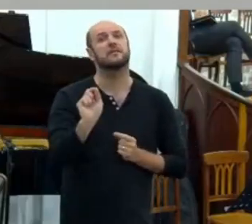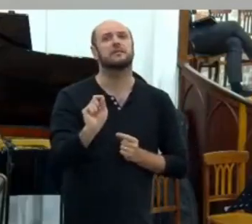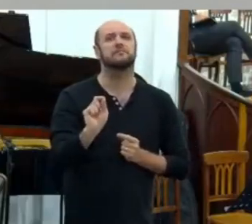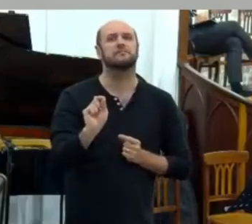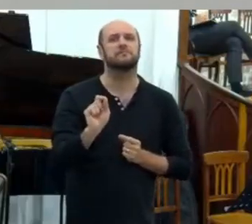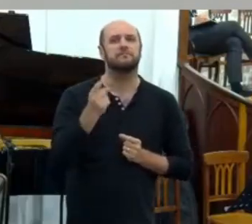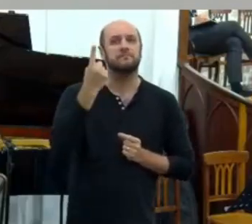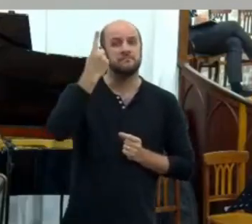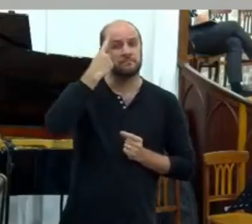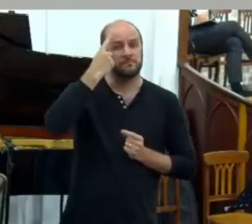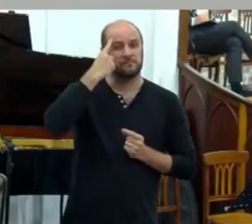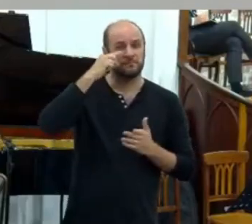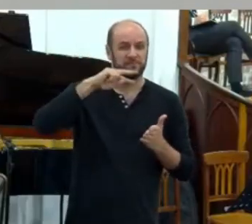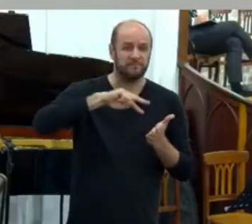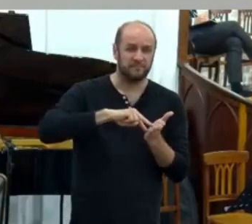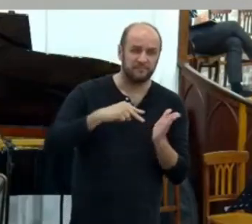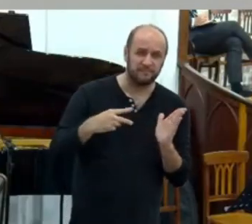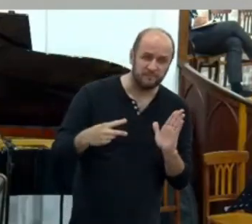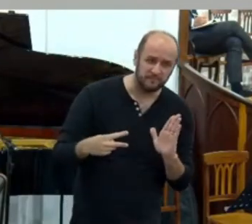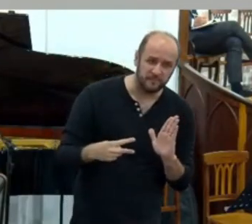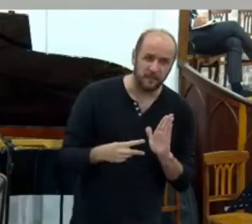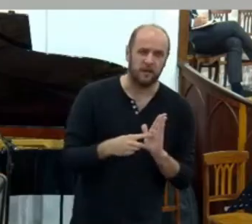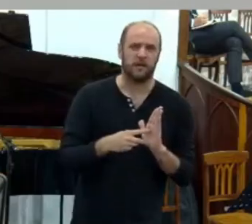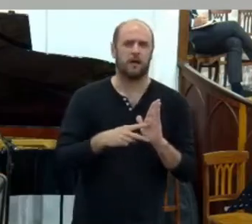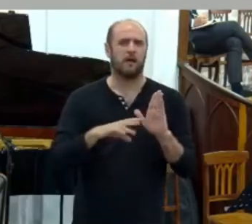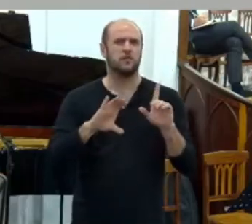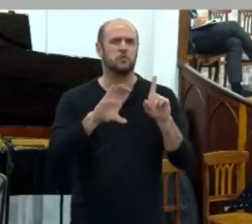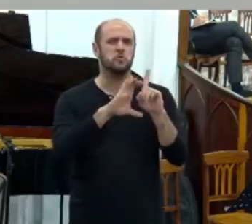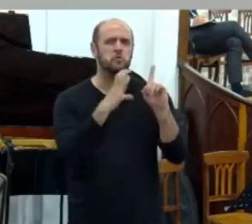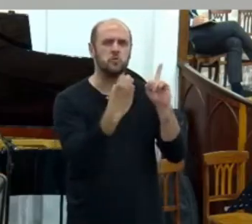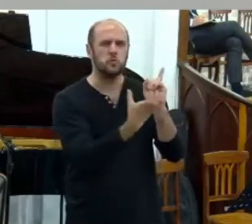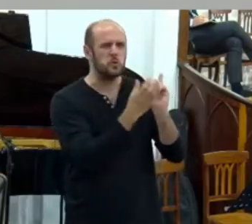no que significa negligenciar o culto